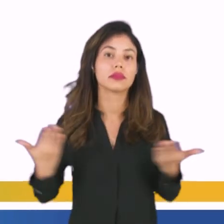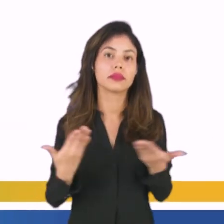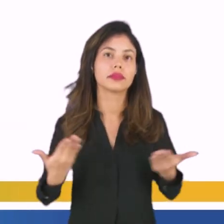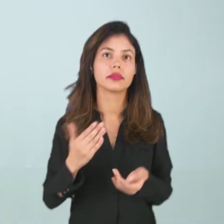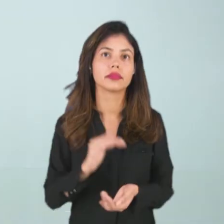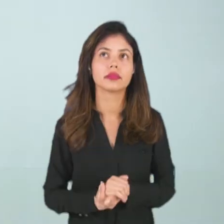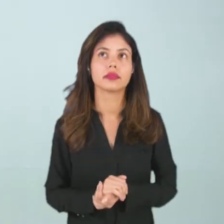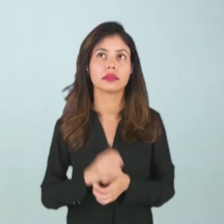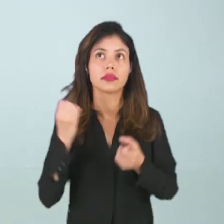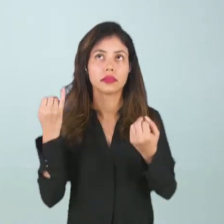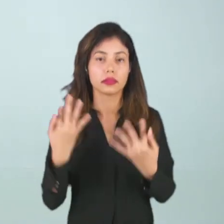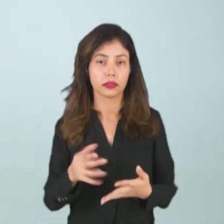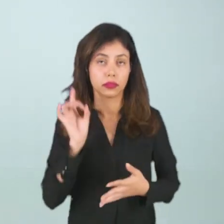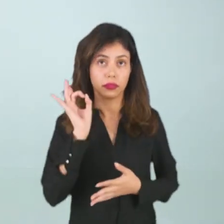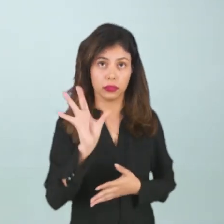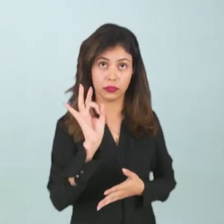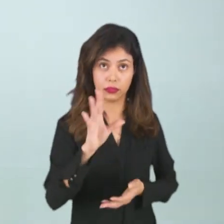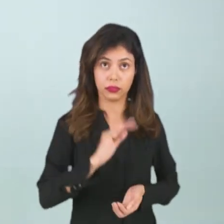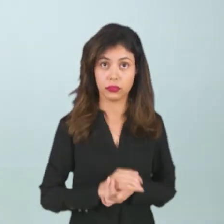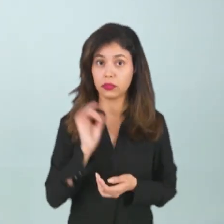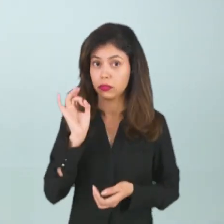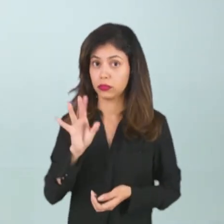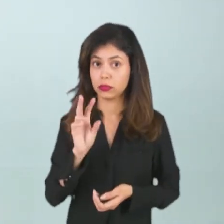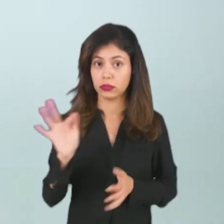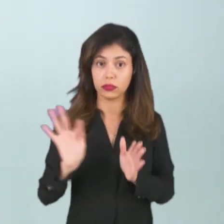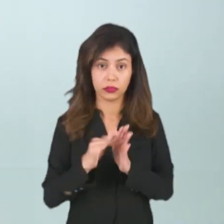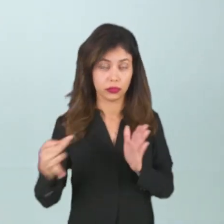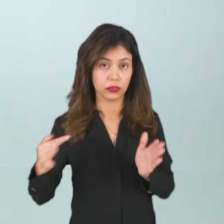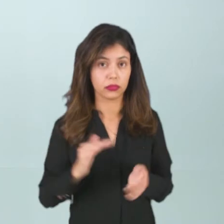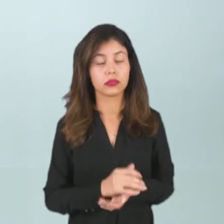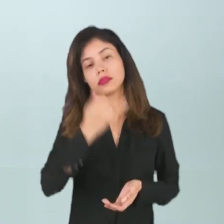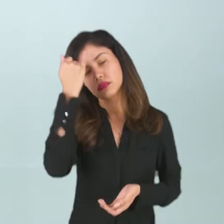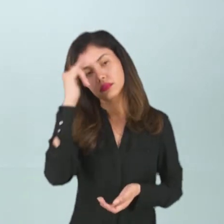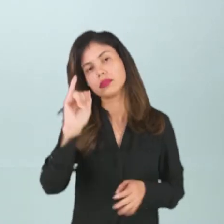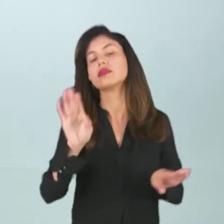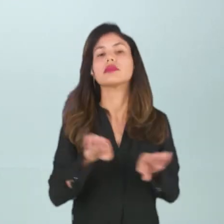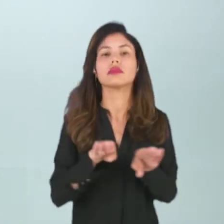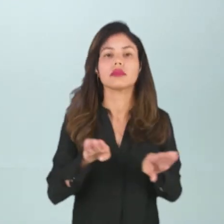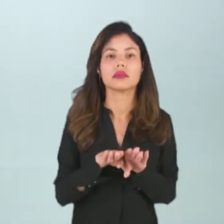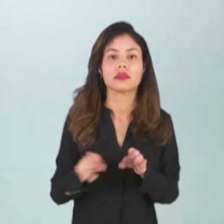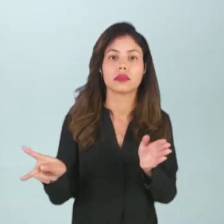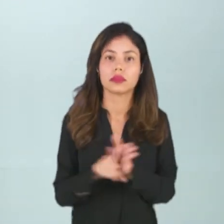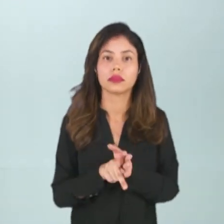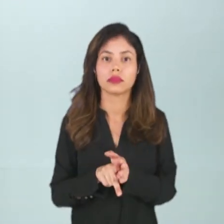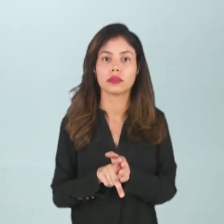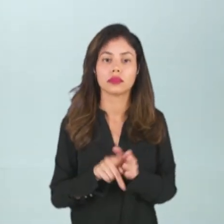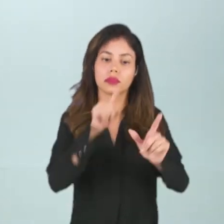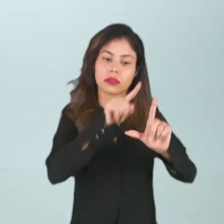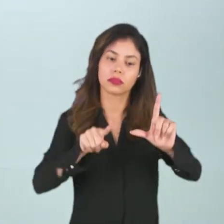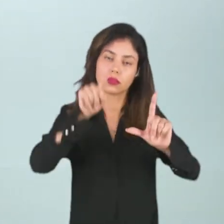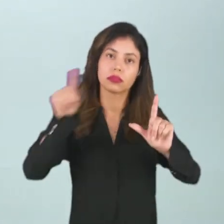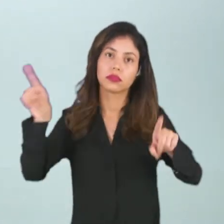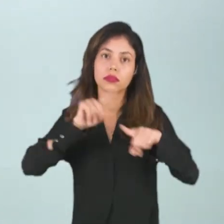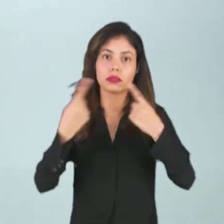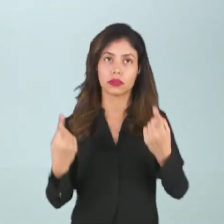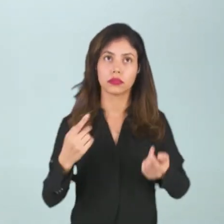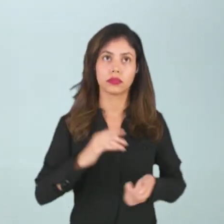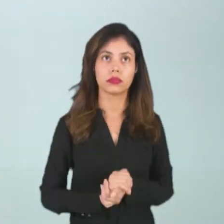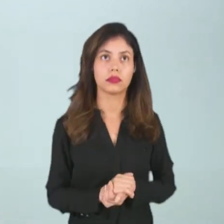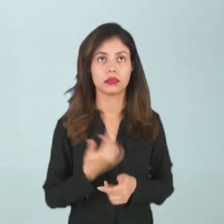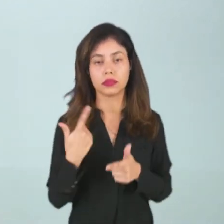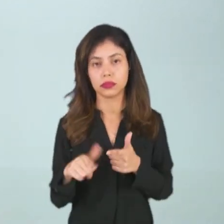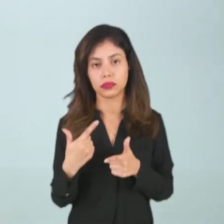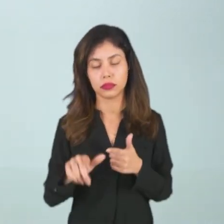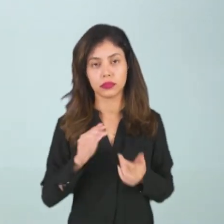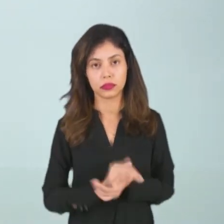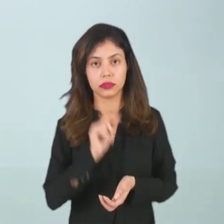hoje, pessoal, ela não vai ser somente em relação à função. A ideia é nós construirmos o gráfico. Então, nós vamos usar mais uma